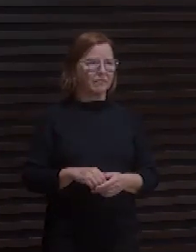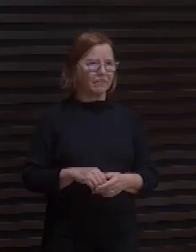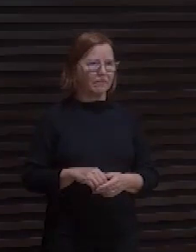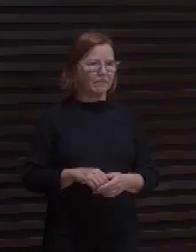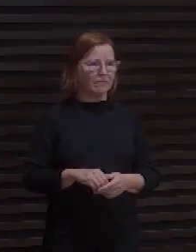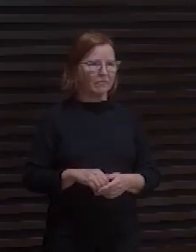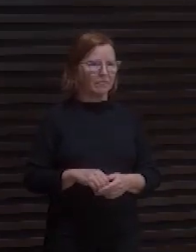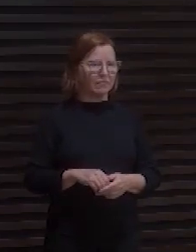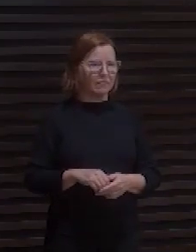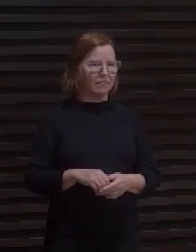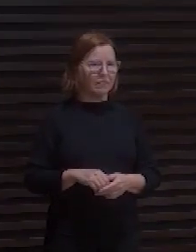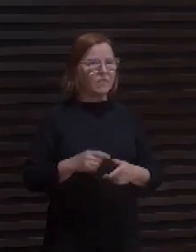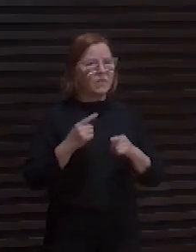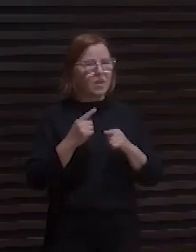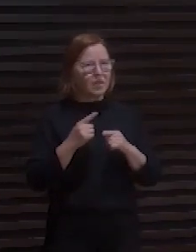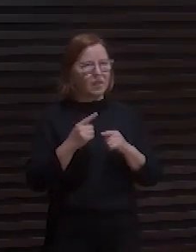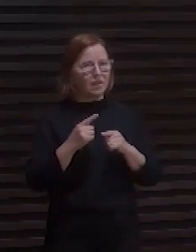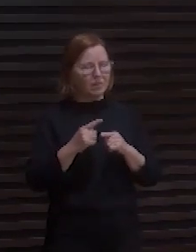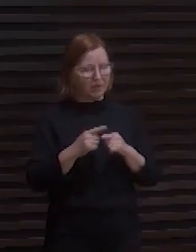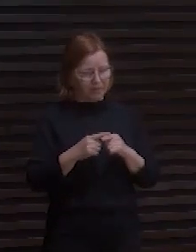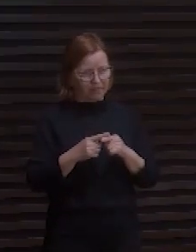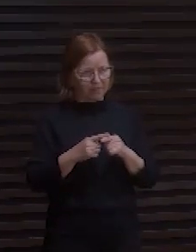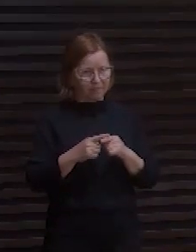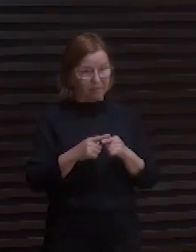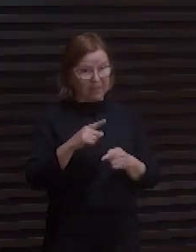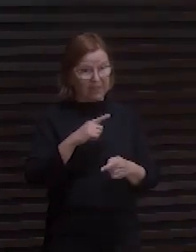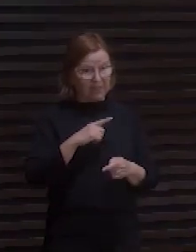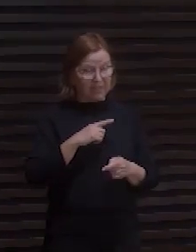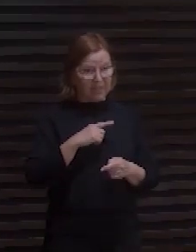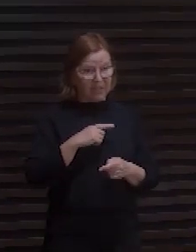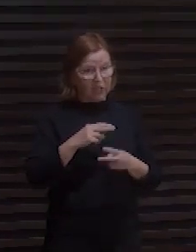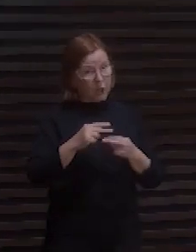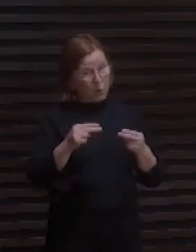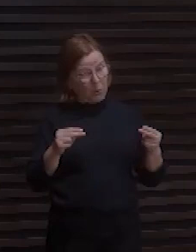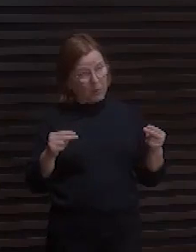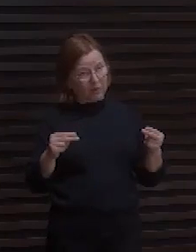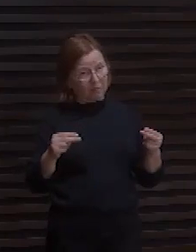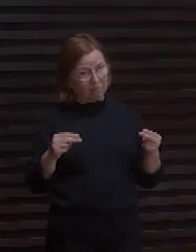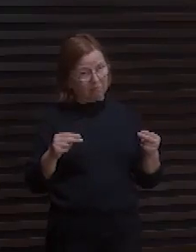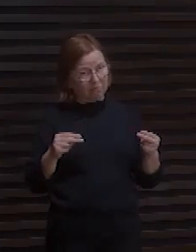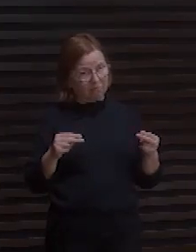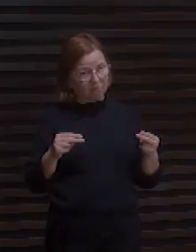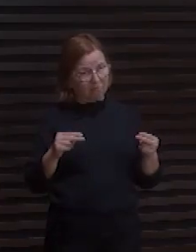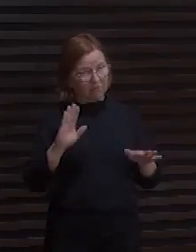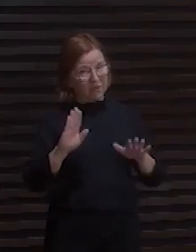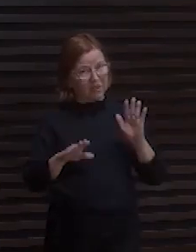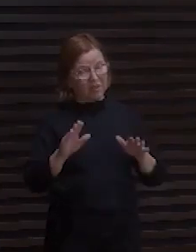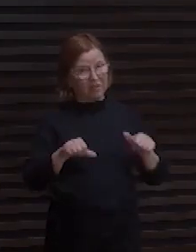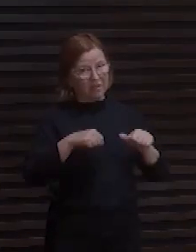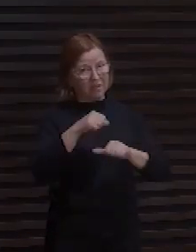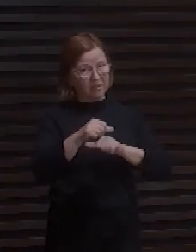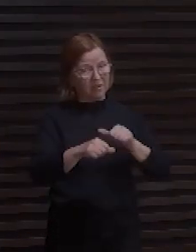Por que eu pergunto? Porque tem certas ações que podem se transformar num hábito